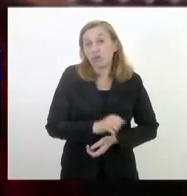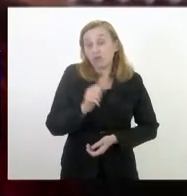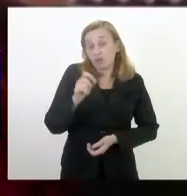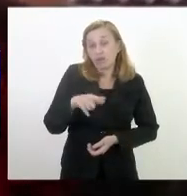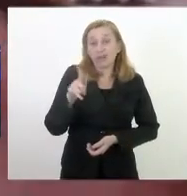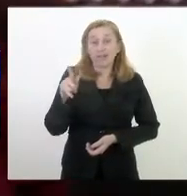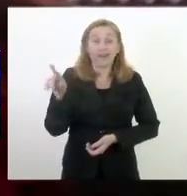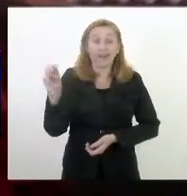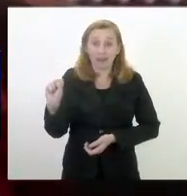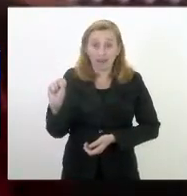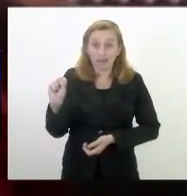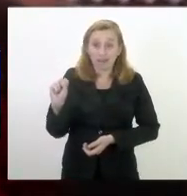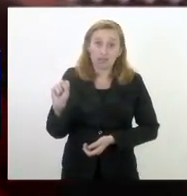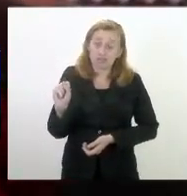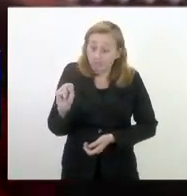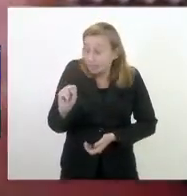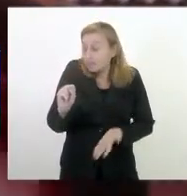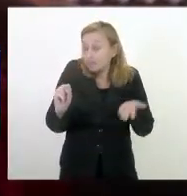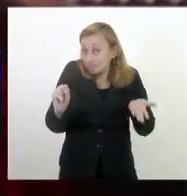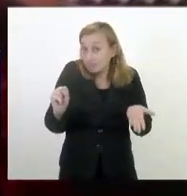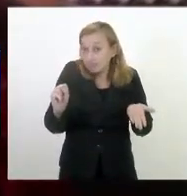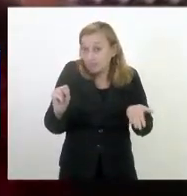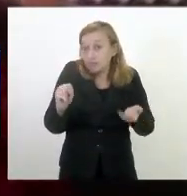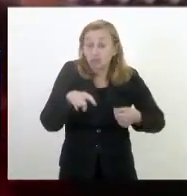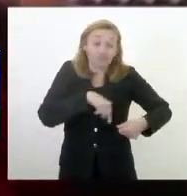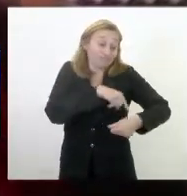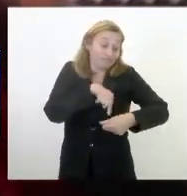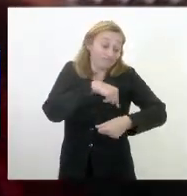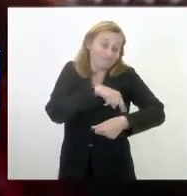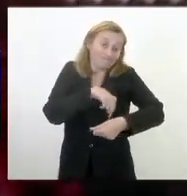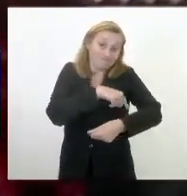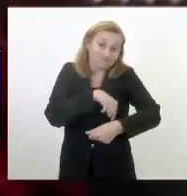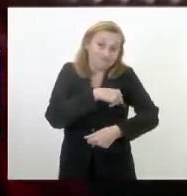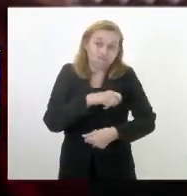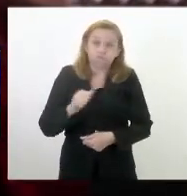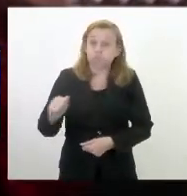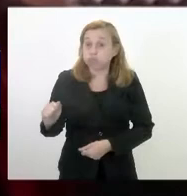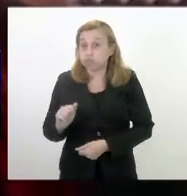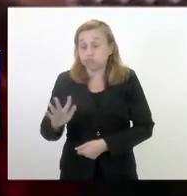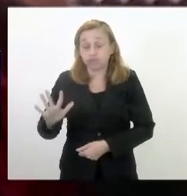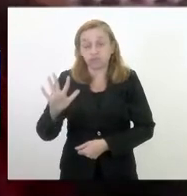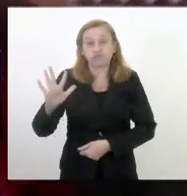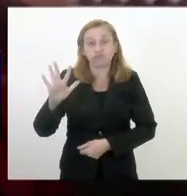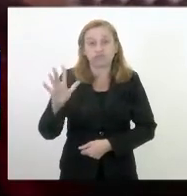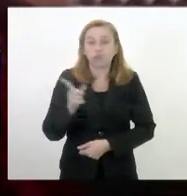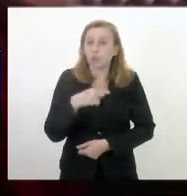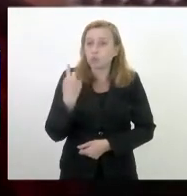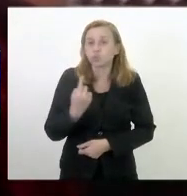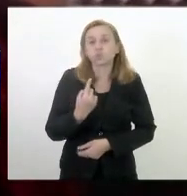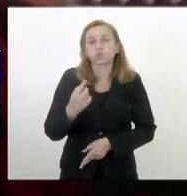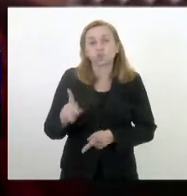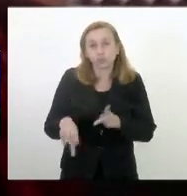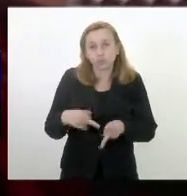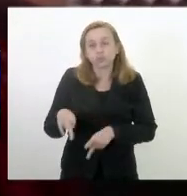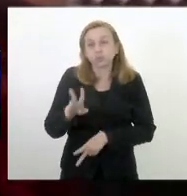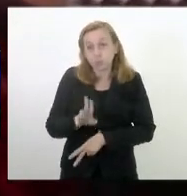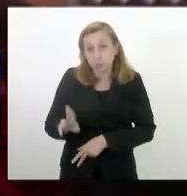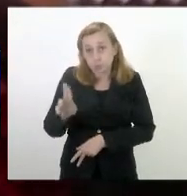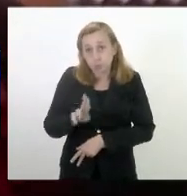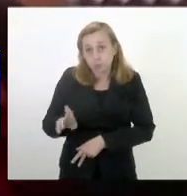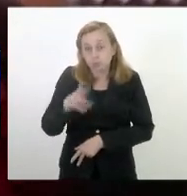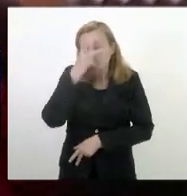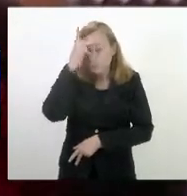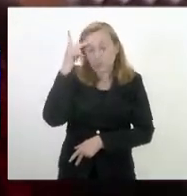de gás, o gás GLP, o gás de cozinha, que a maioria do nosso povo utiliza. E as